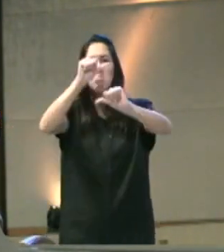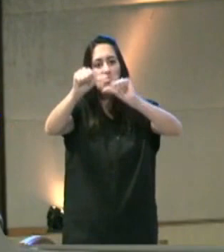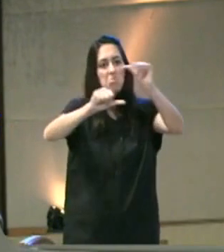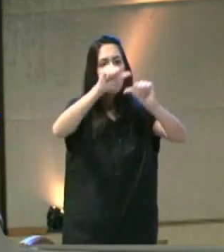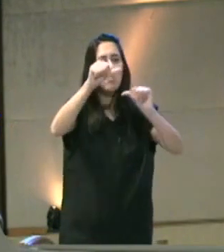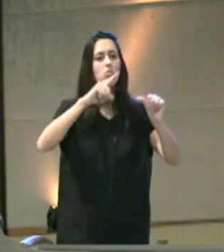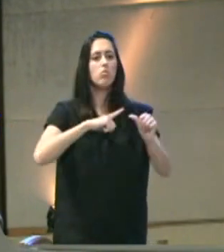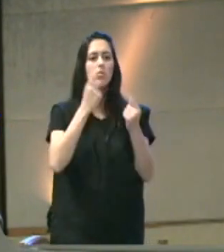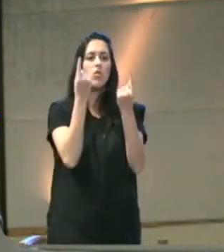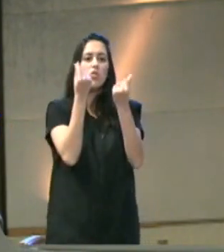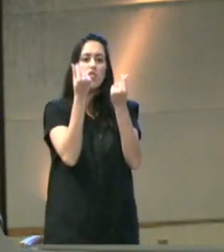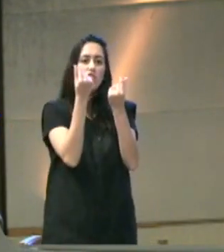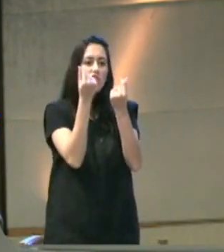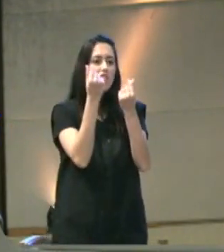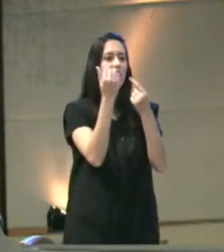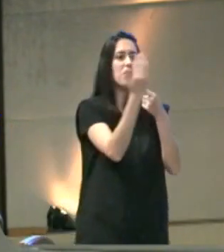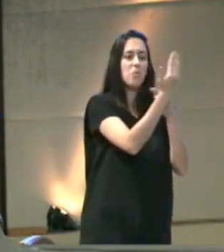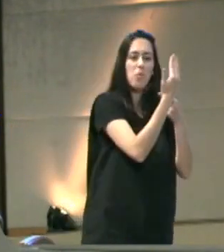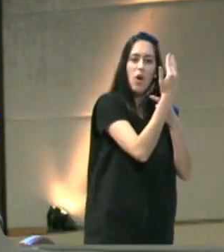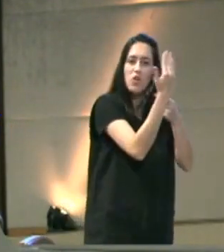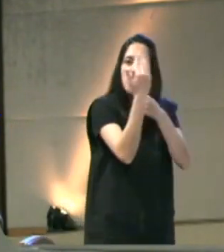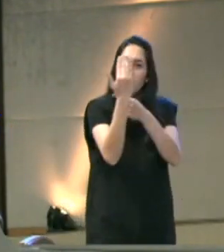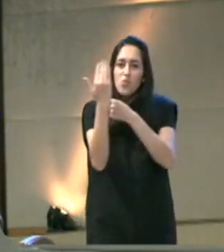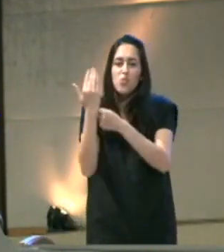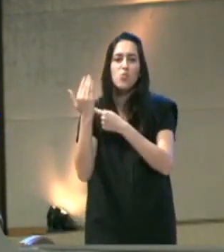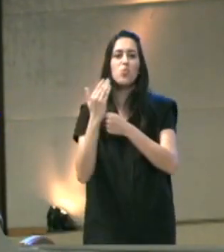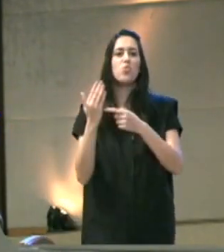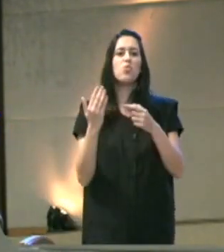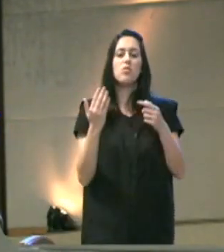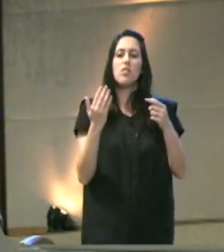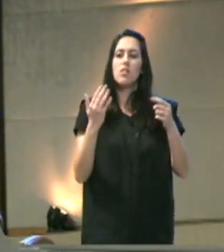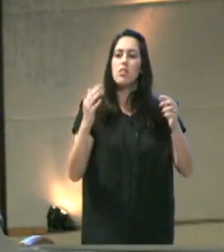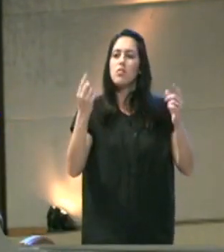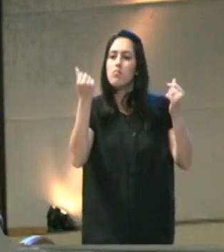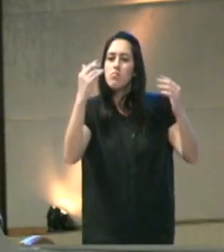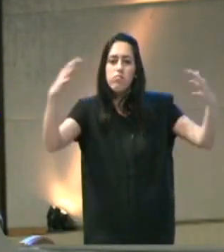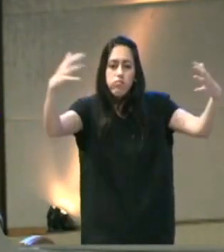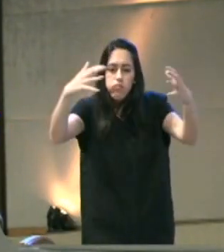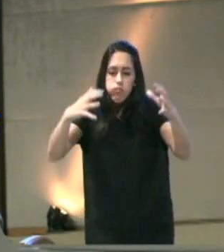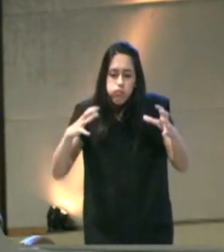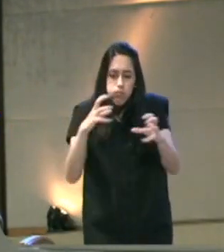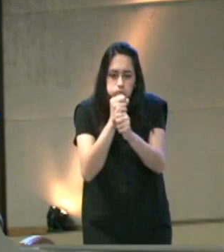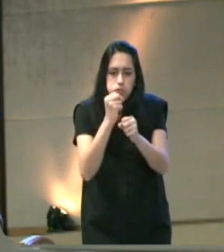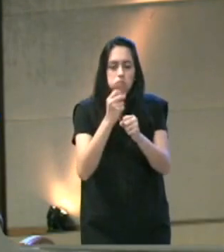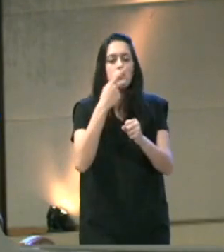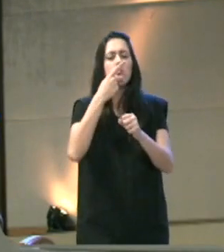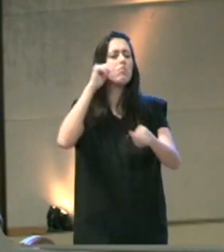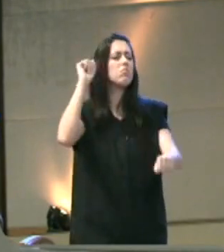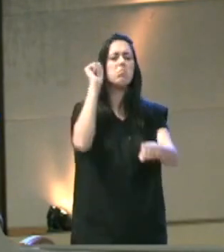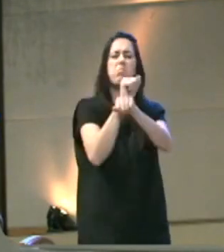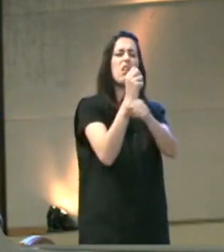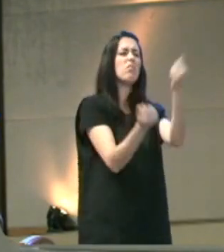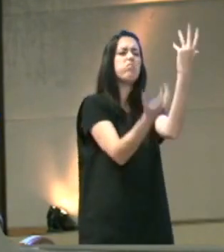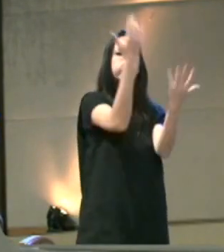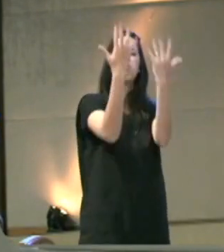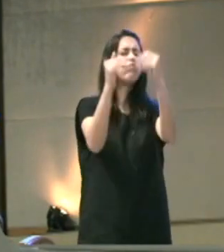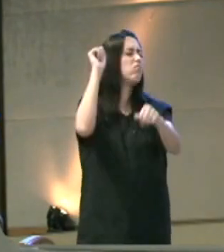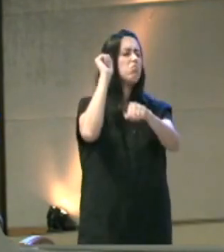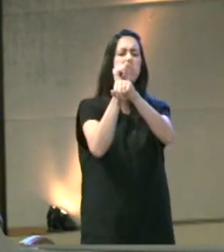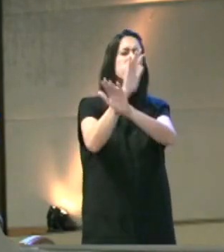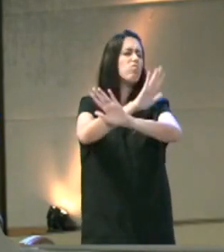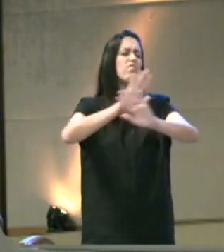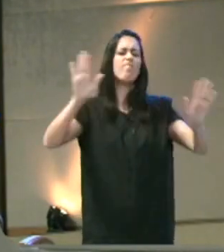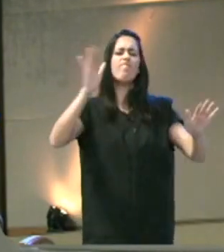enorme templo na aldeia cristã. E disseram, de hoje em diante nunca mais queimaremos os seus templos.